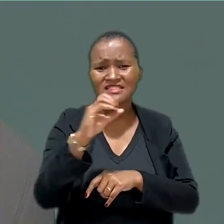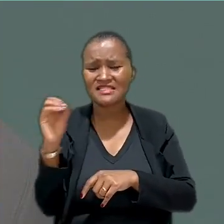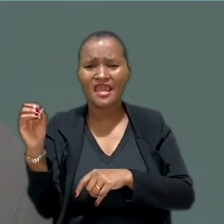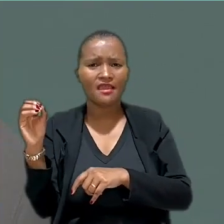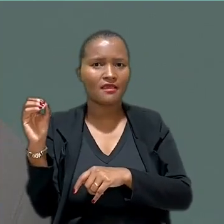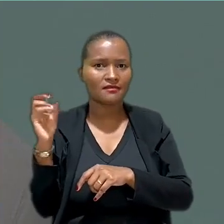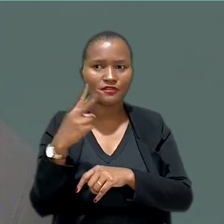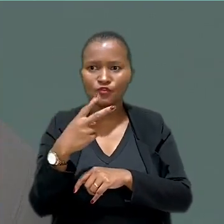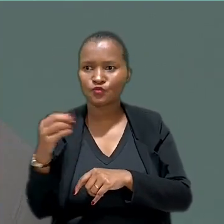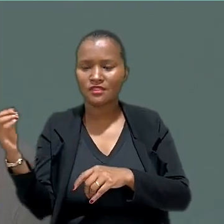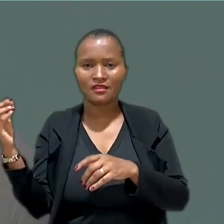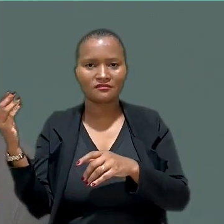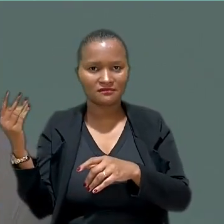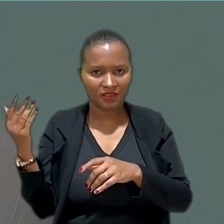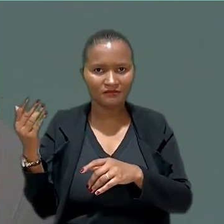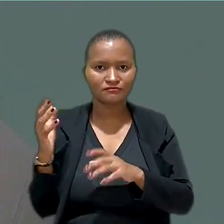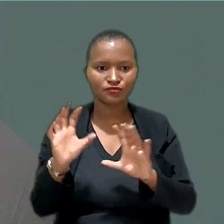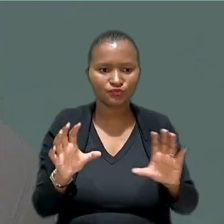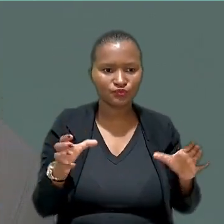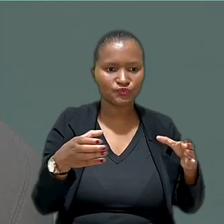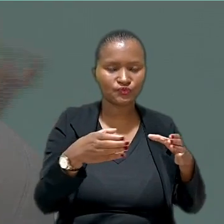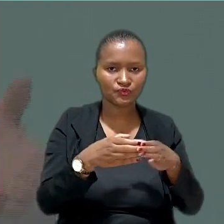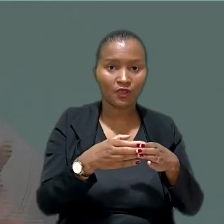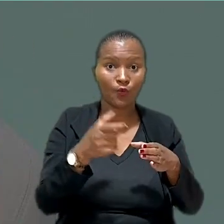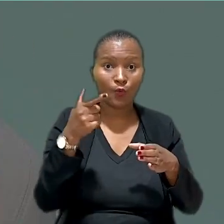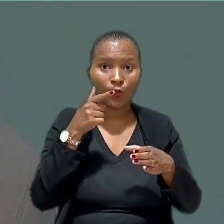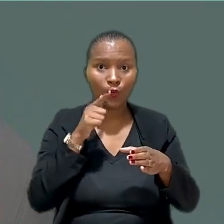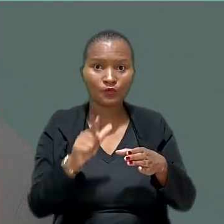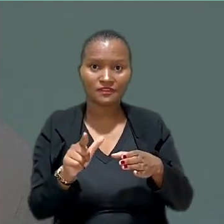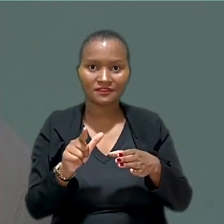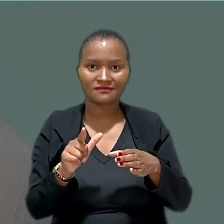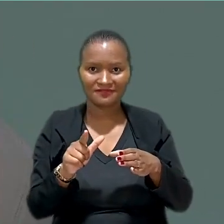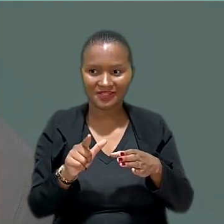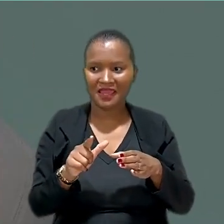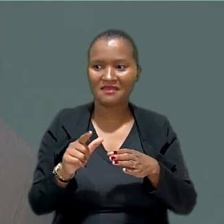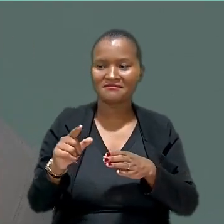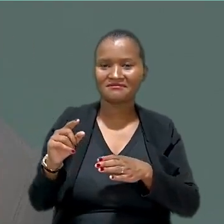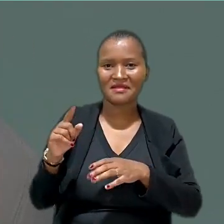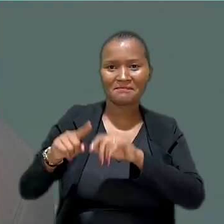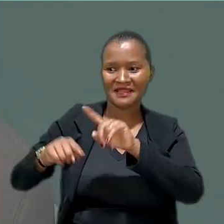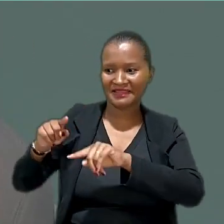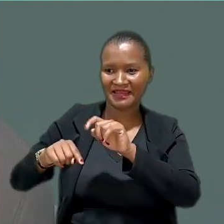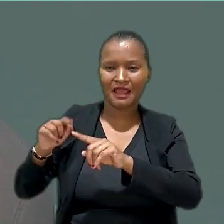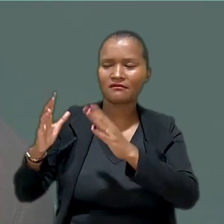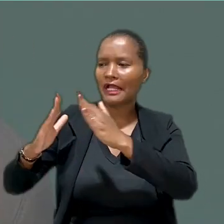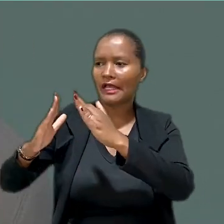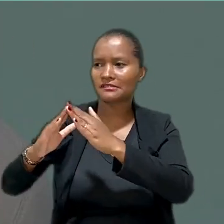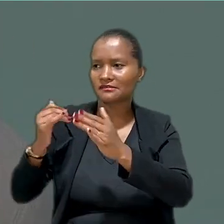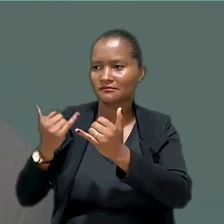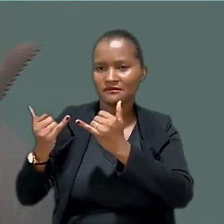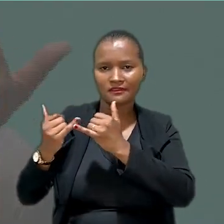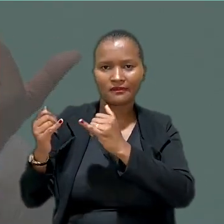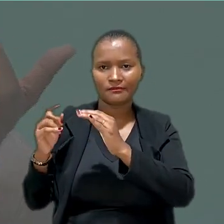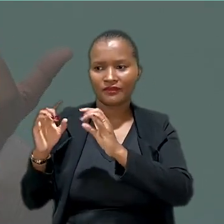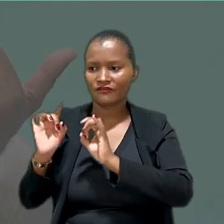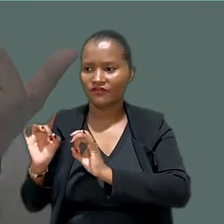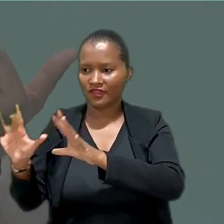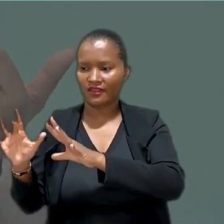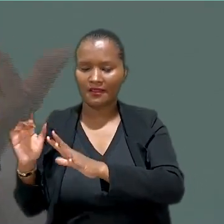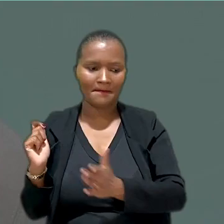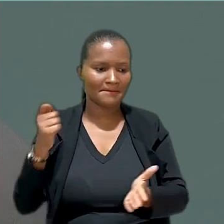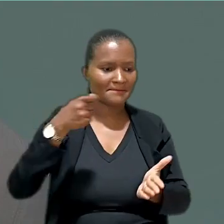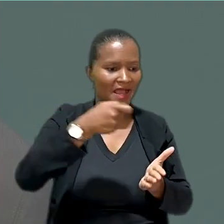reunir todos, penhorar um bem que garanta a execução de todos esses processos, vender esse bem, alienar esse bem e quitar os